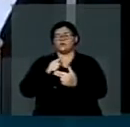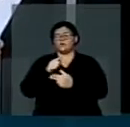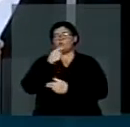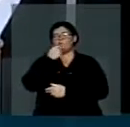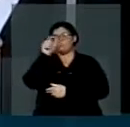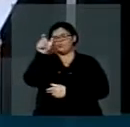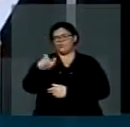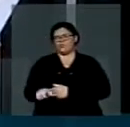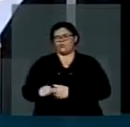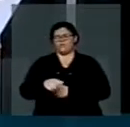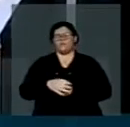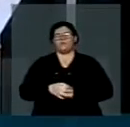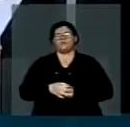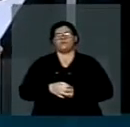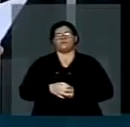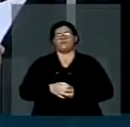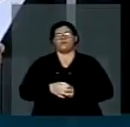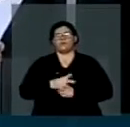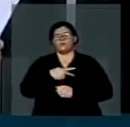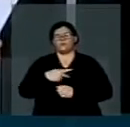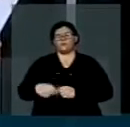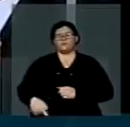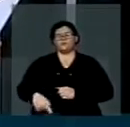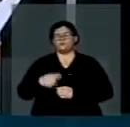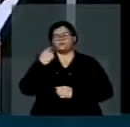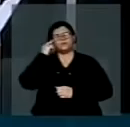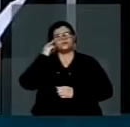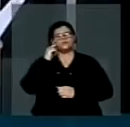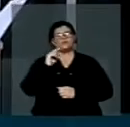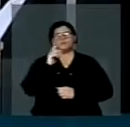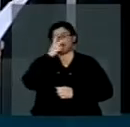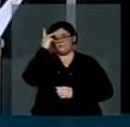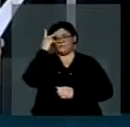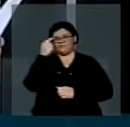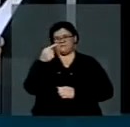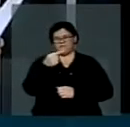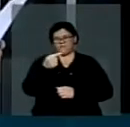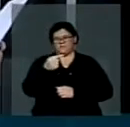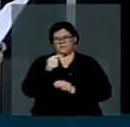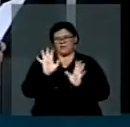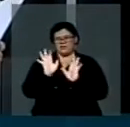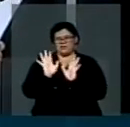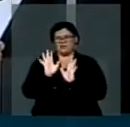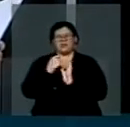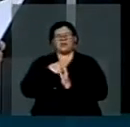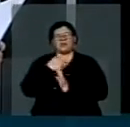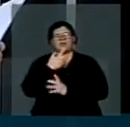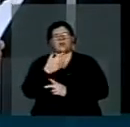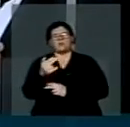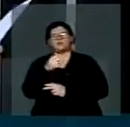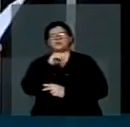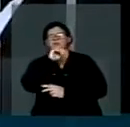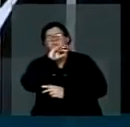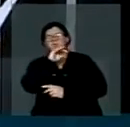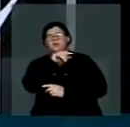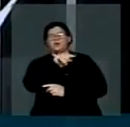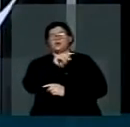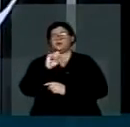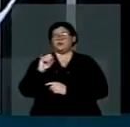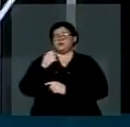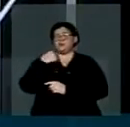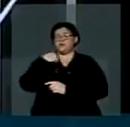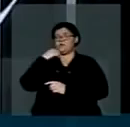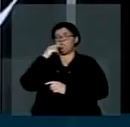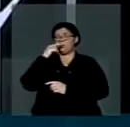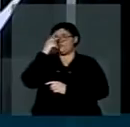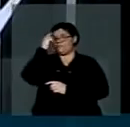o pessimista vê dificuldade em cada oportunidade, já o otimista vê oportunidade em cada dificuldade.